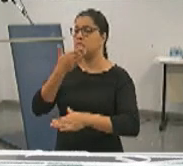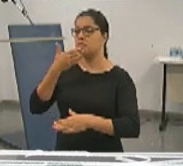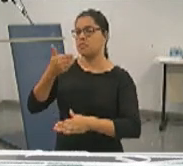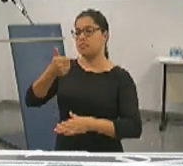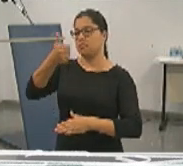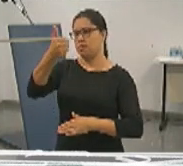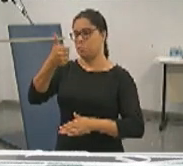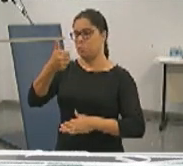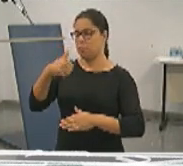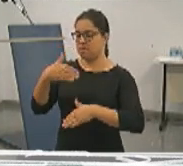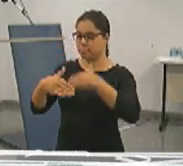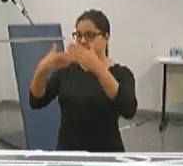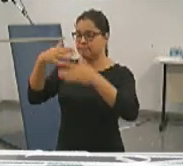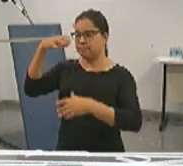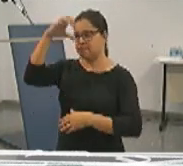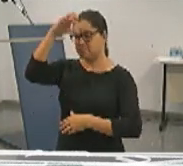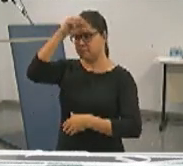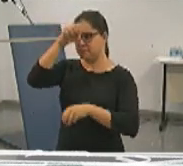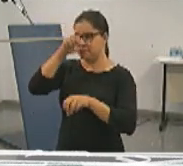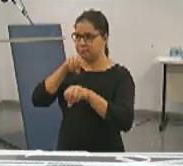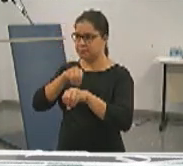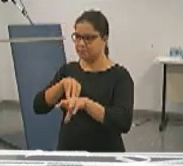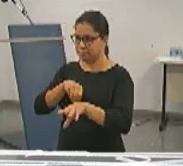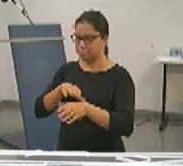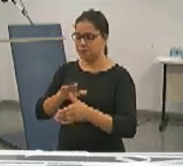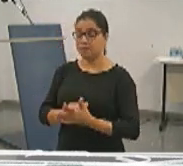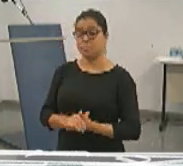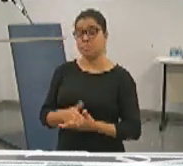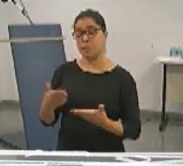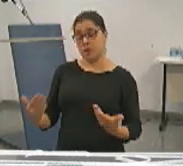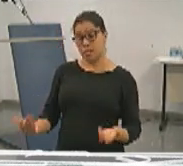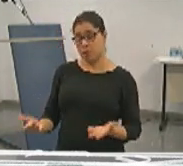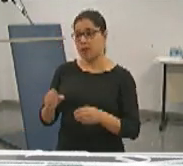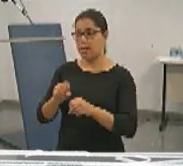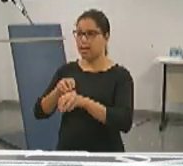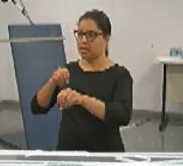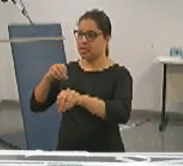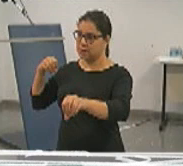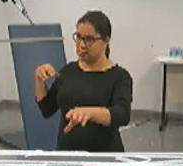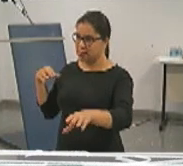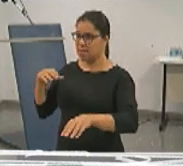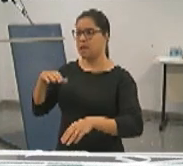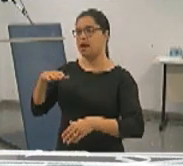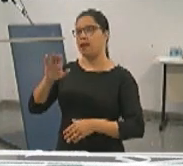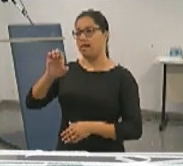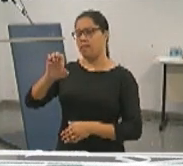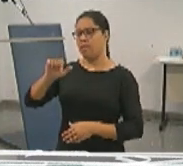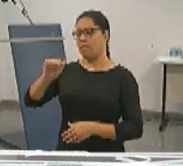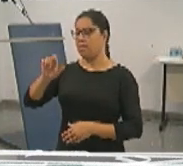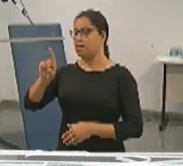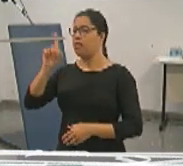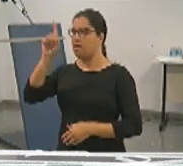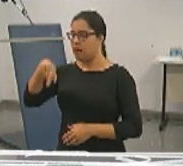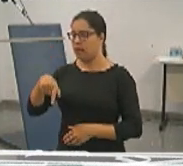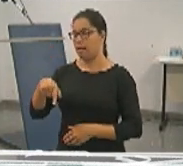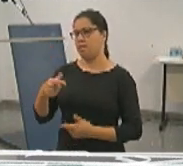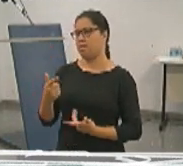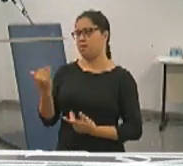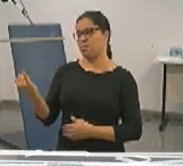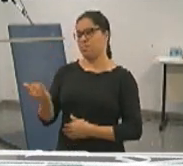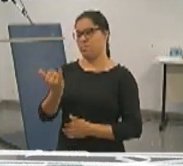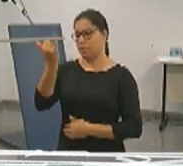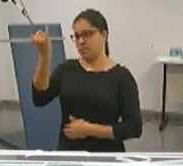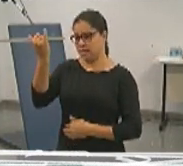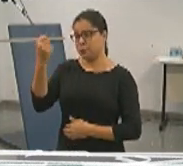o processo de ensino-aprendizagem. E a educação à distância, a EAD, é uma importante ferramenta que precisa ser pensada,